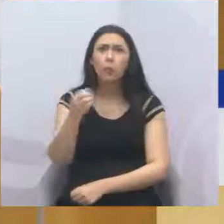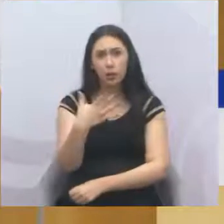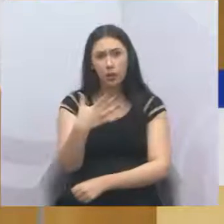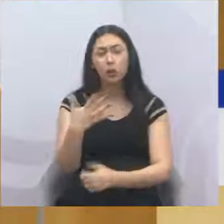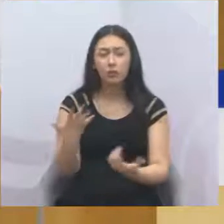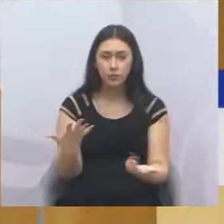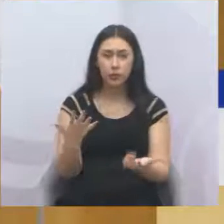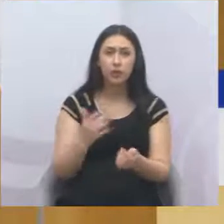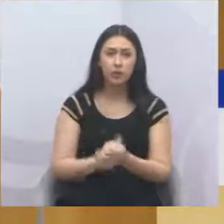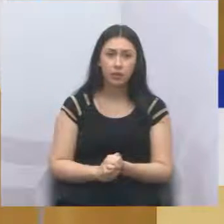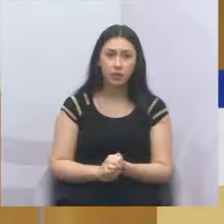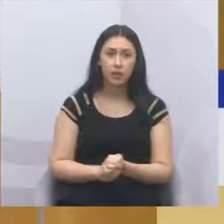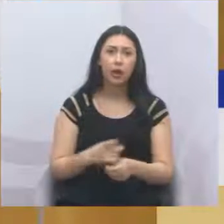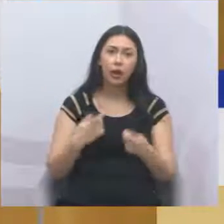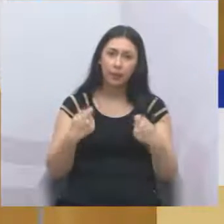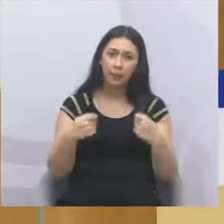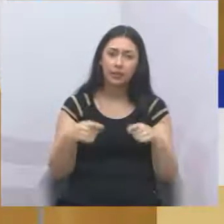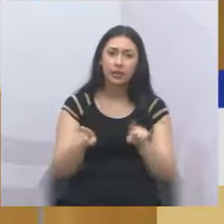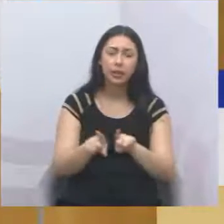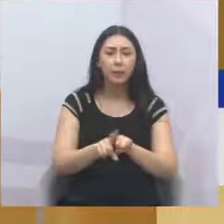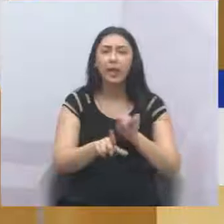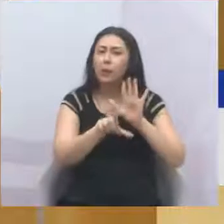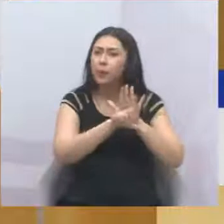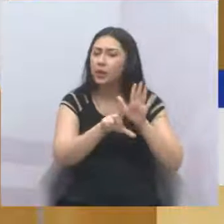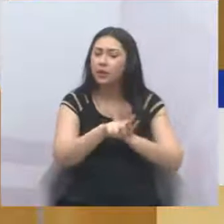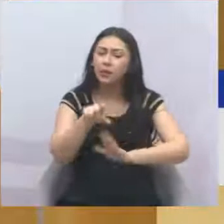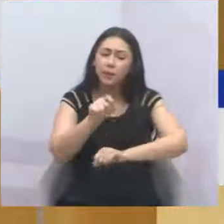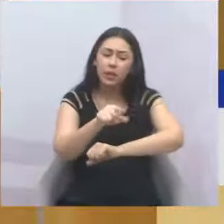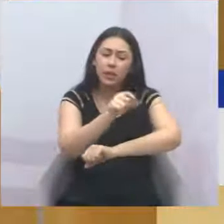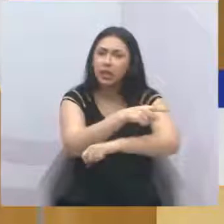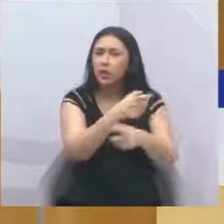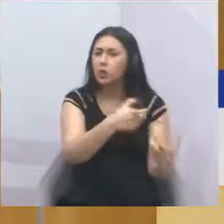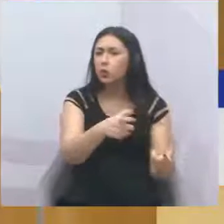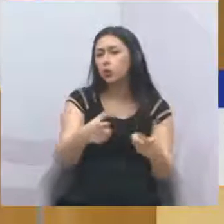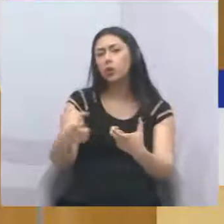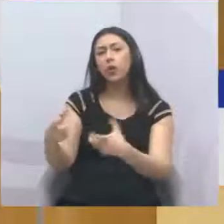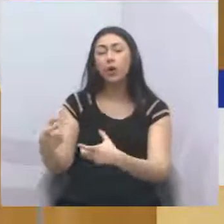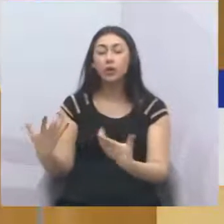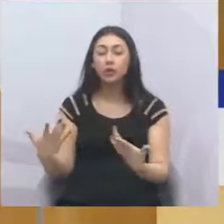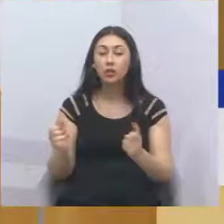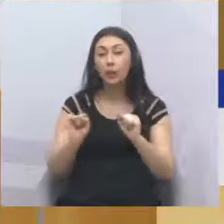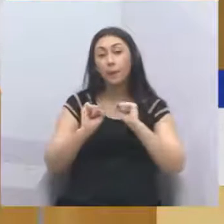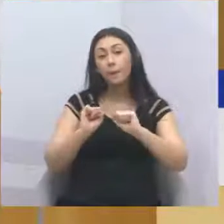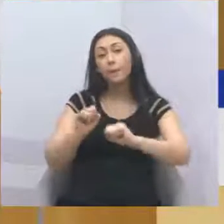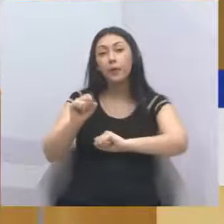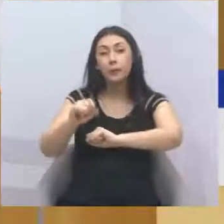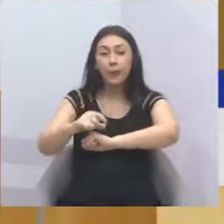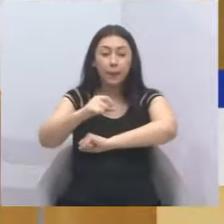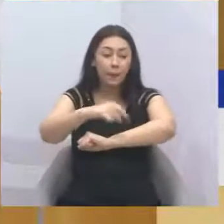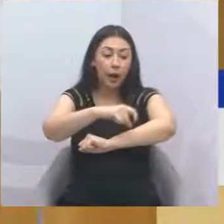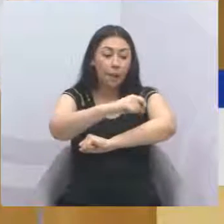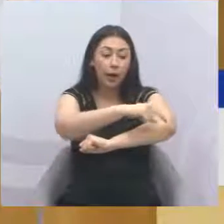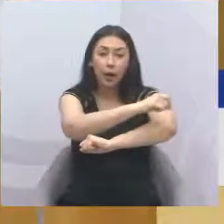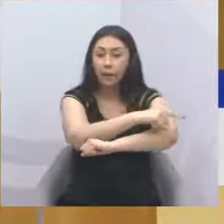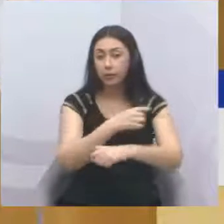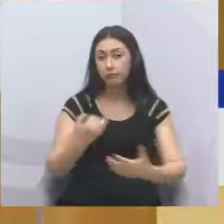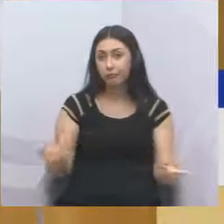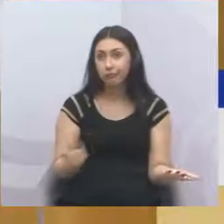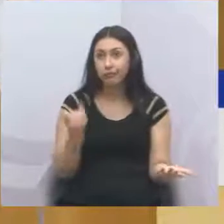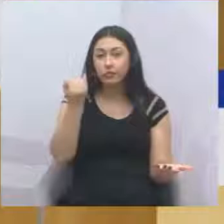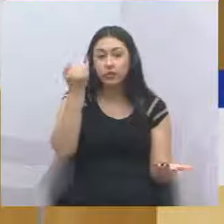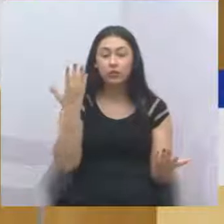também possa plantar árvores em outros locais do bairro, aonde possam ser plantadas. Isso é